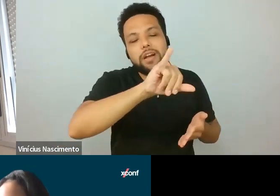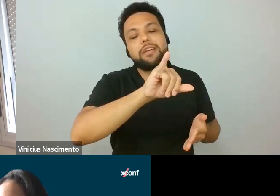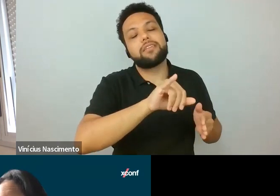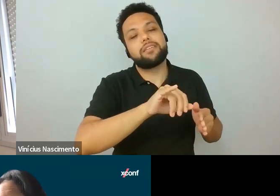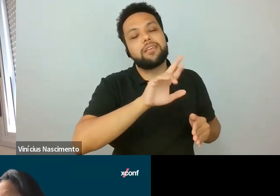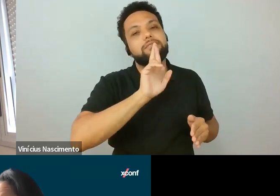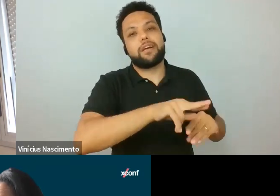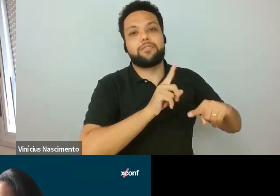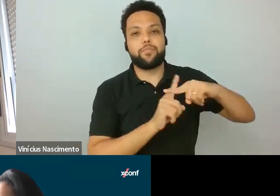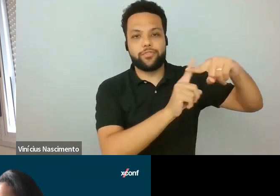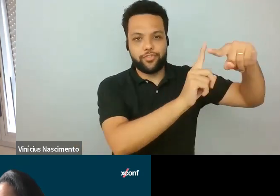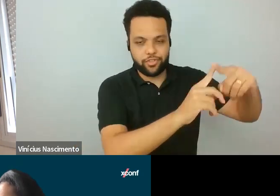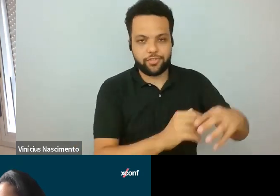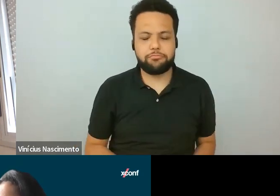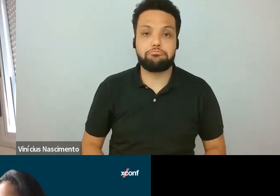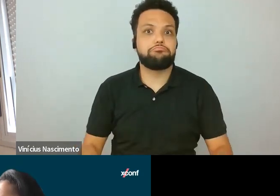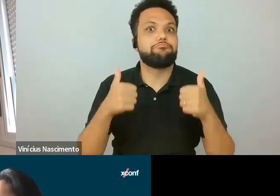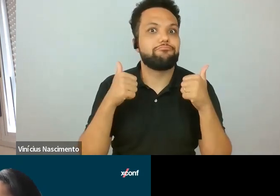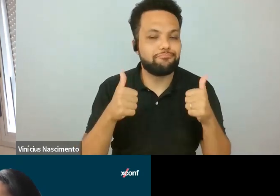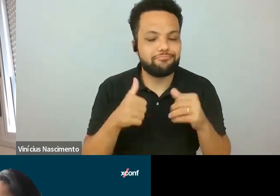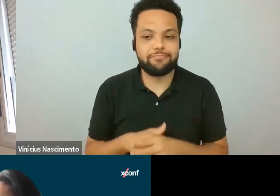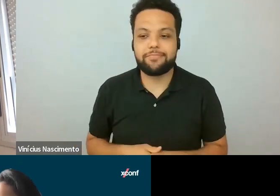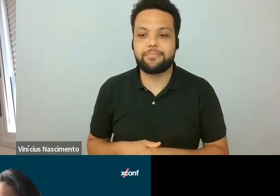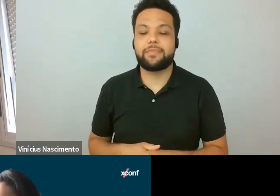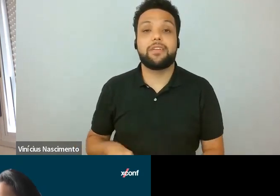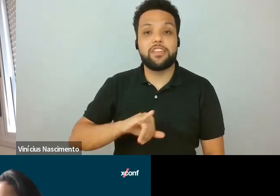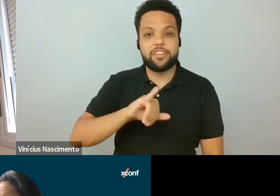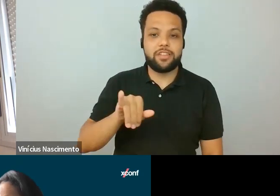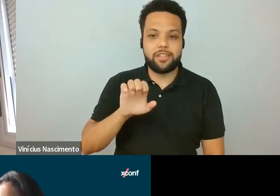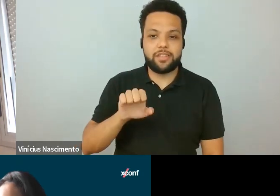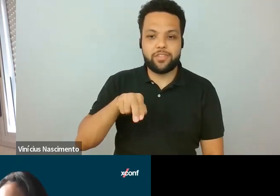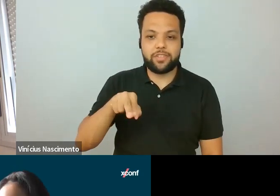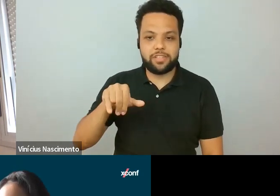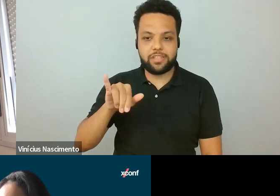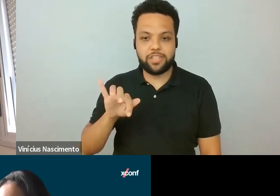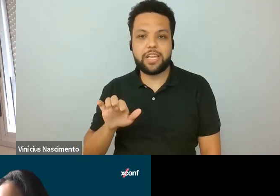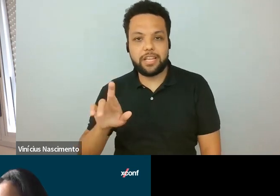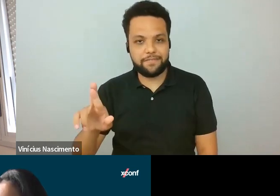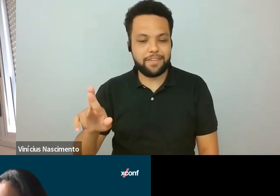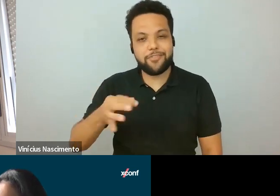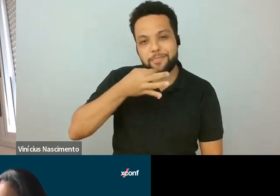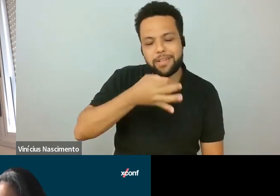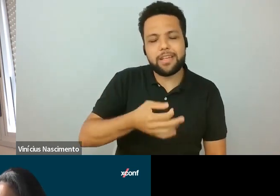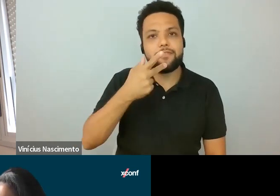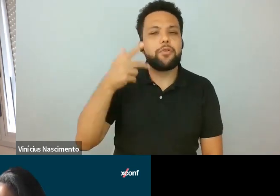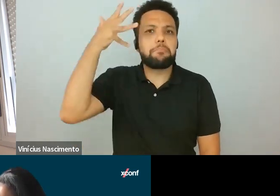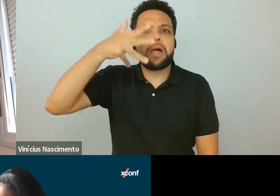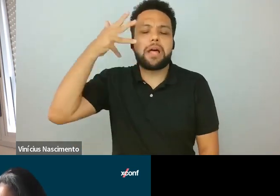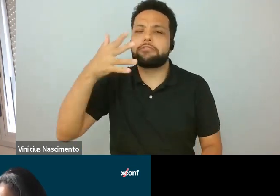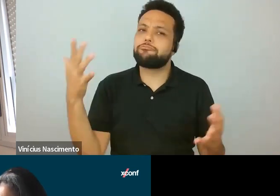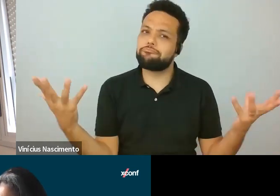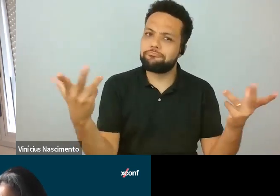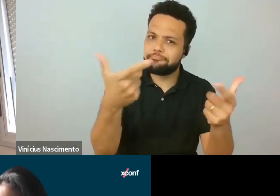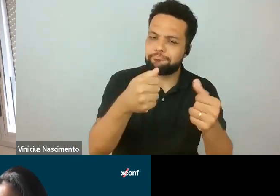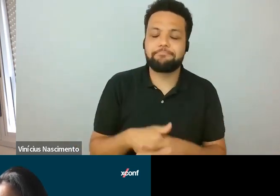Super massa, Vitor. Tem um comentário aqui da Jennifer Rodrigues, falando que a palestra foi sensacional. Também temos aqui